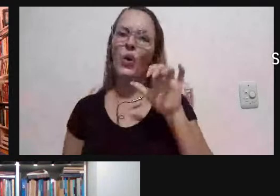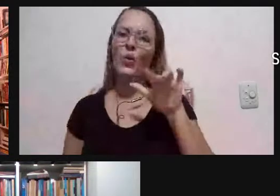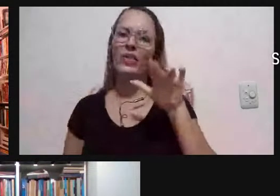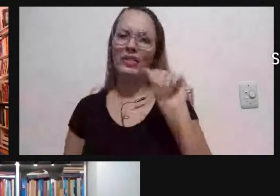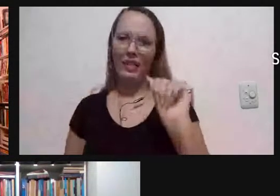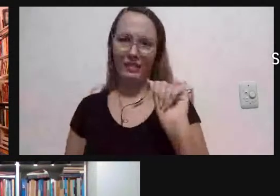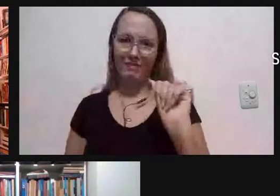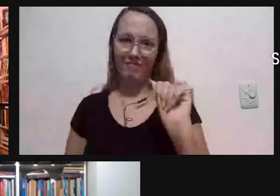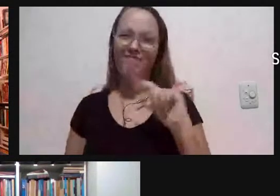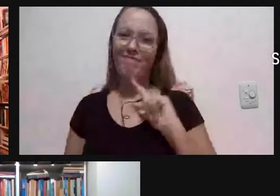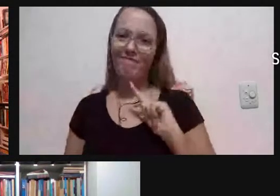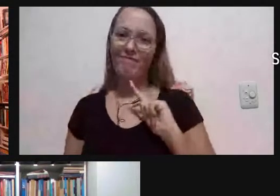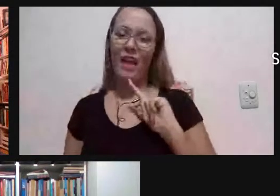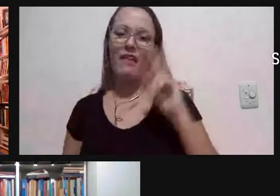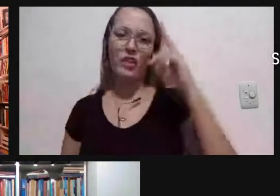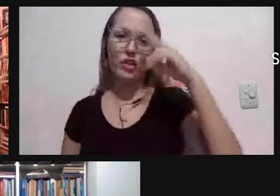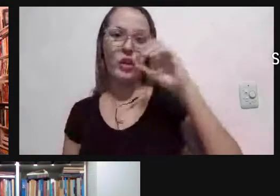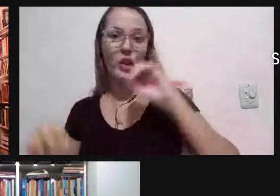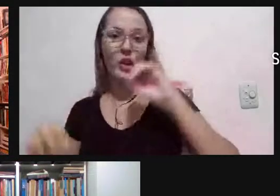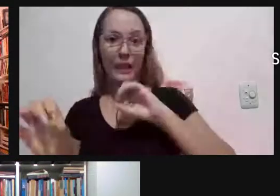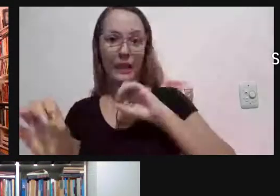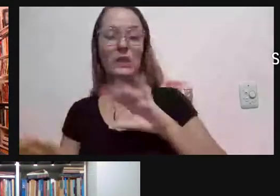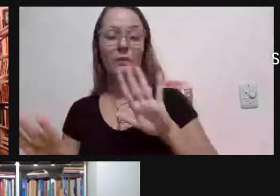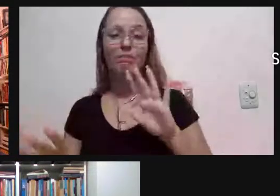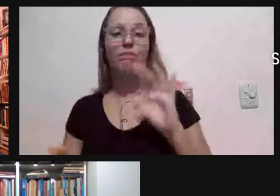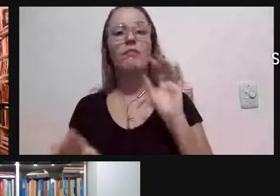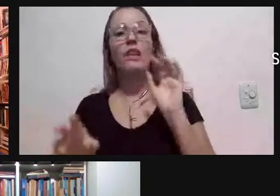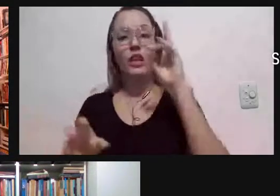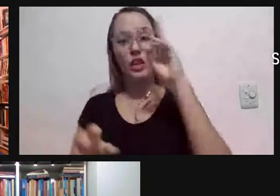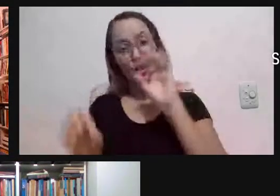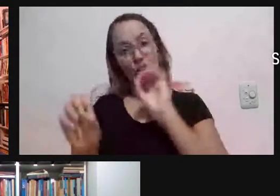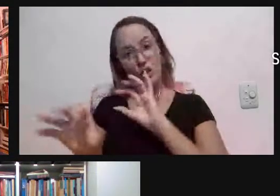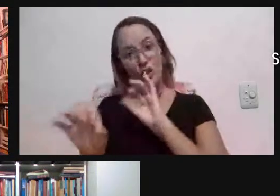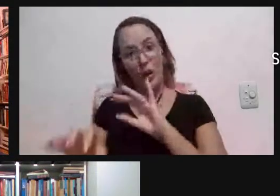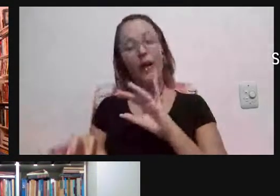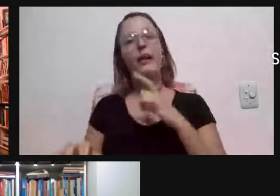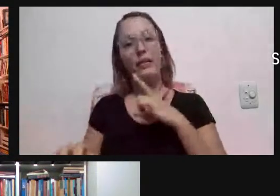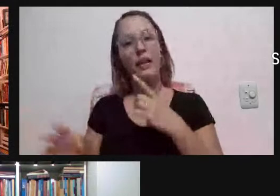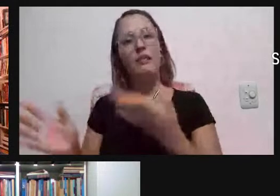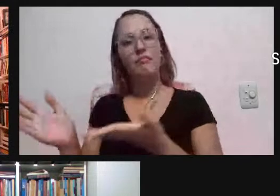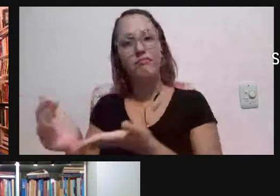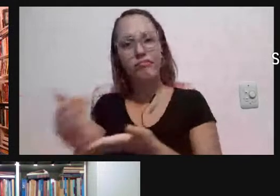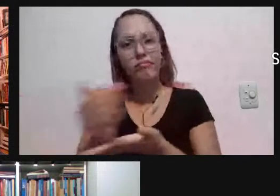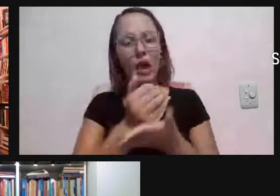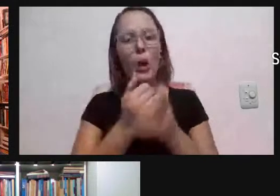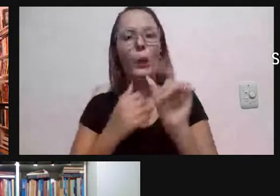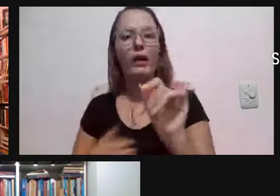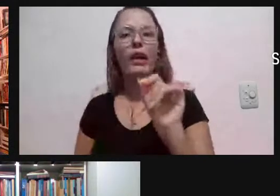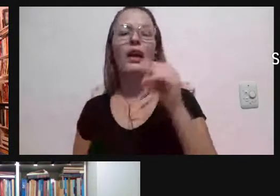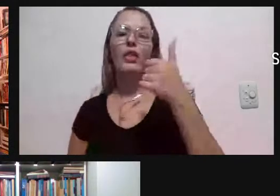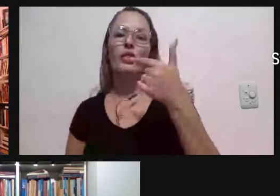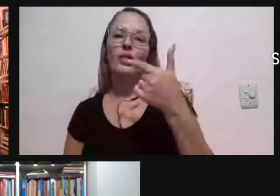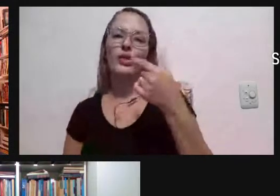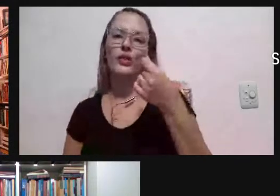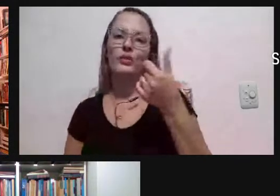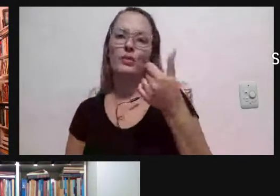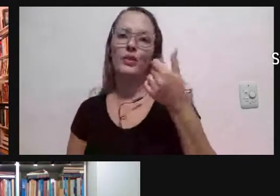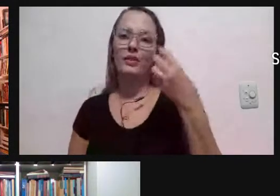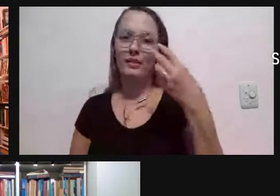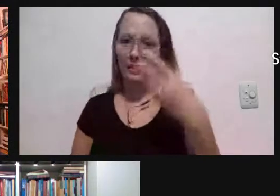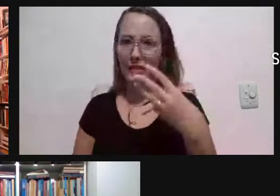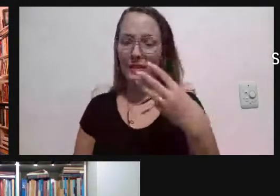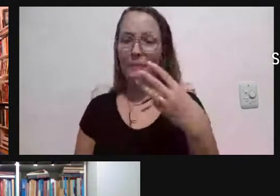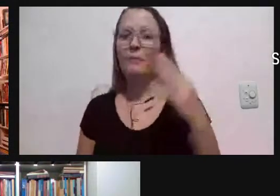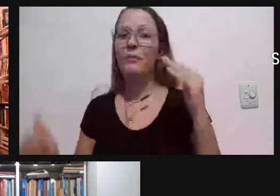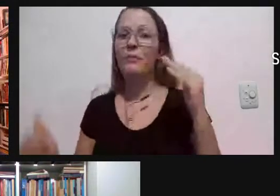educação, naquele levantamento lá em 2013, de acordo com os critérios que eu, né, elegi para botar lá no